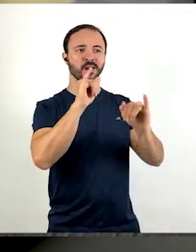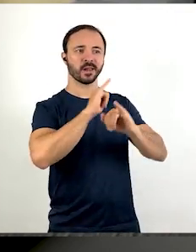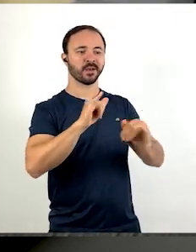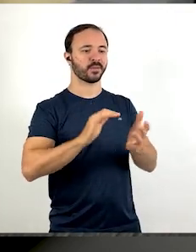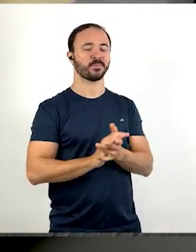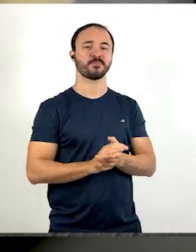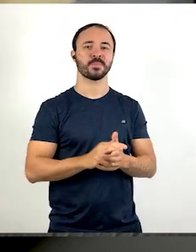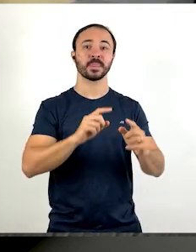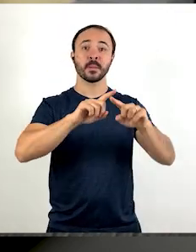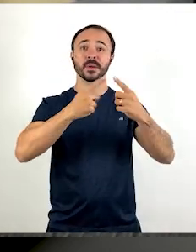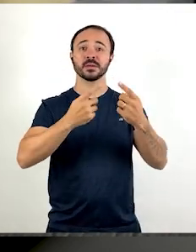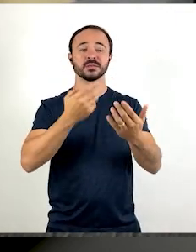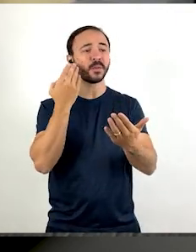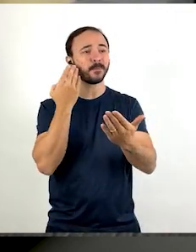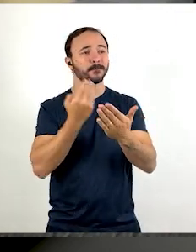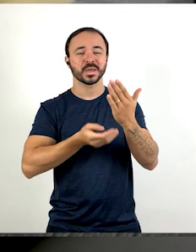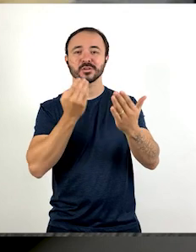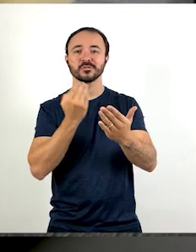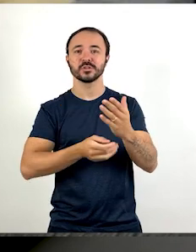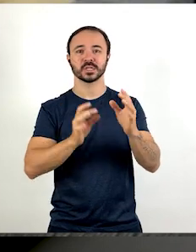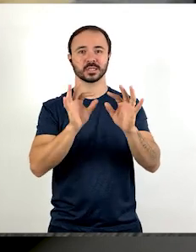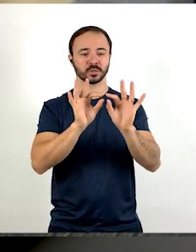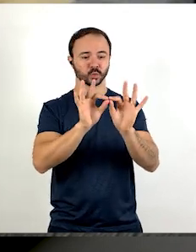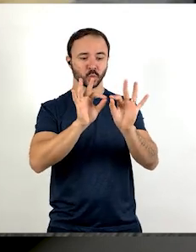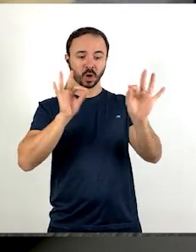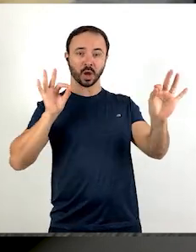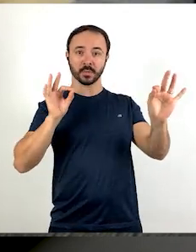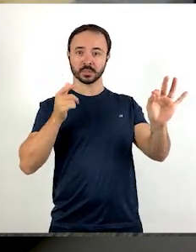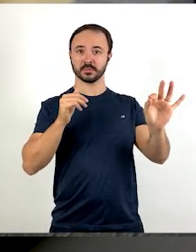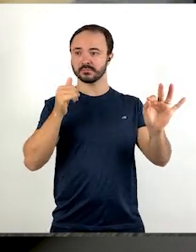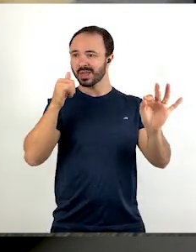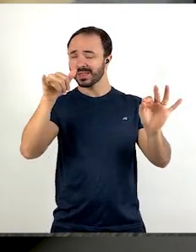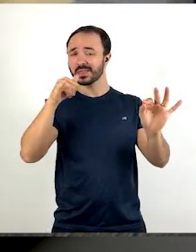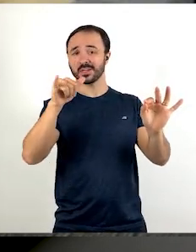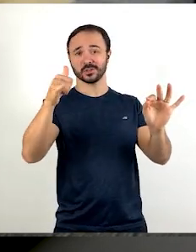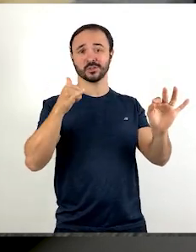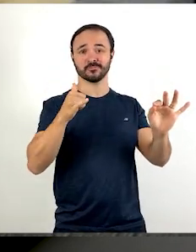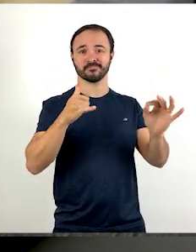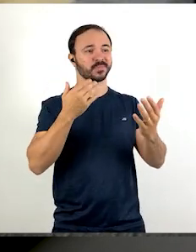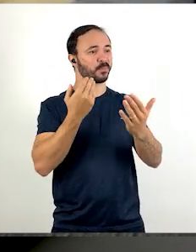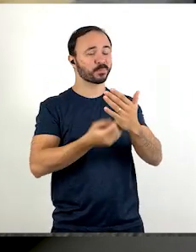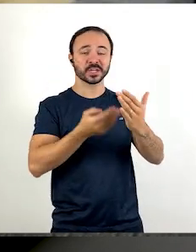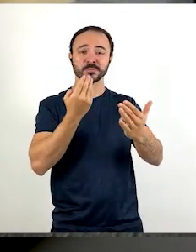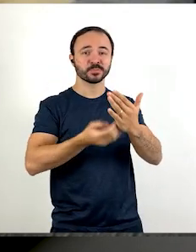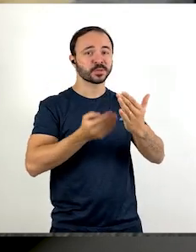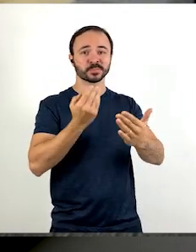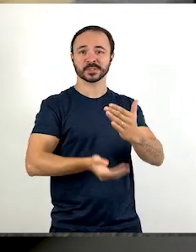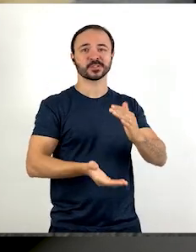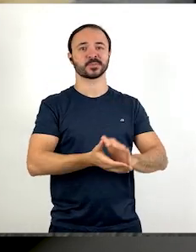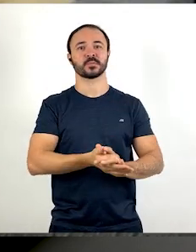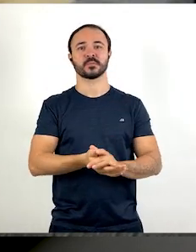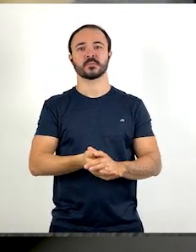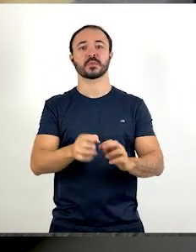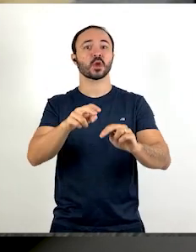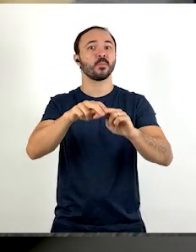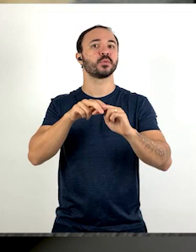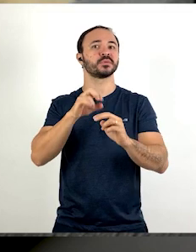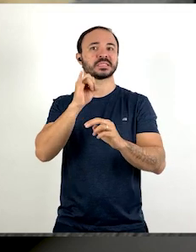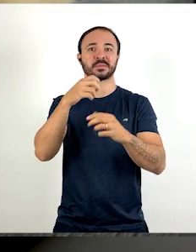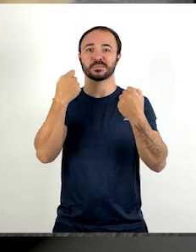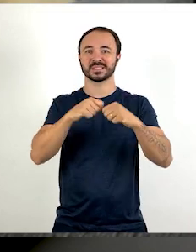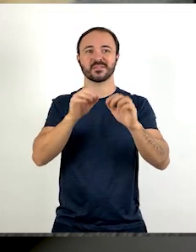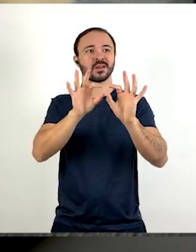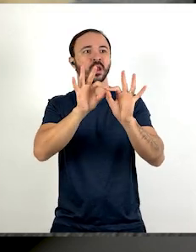elétrica era perdida através dos cabos de transmissão. Portanto, era inviável a transmissão de eletricidade